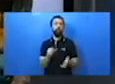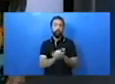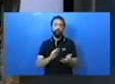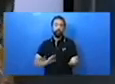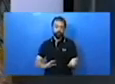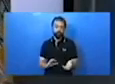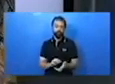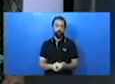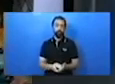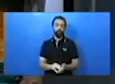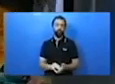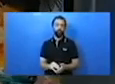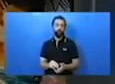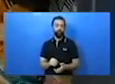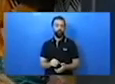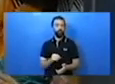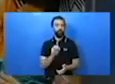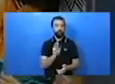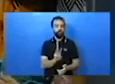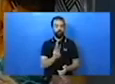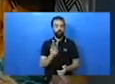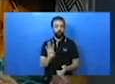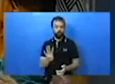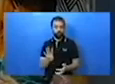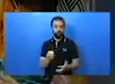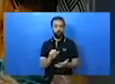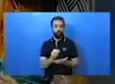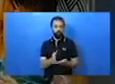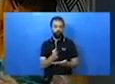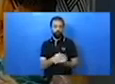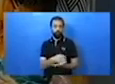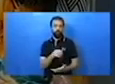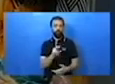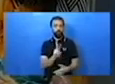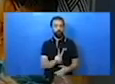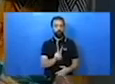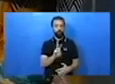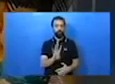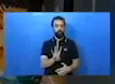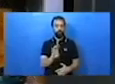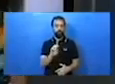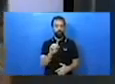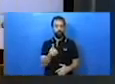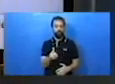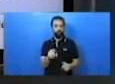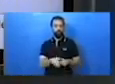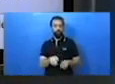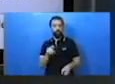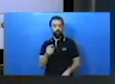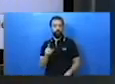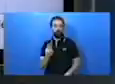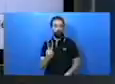tarefa, pessoal, os exercícios 3 e 4, das páginas 246 e 247, né?